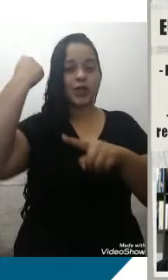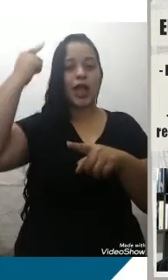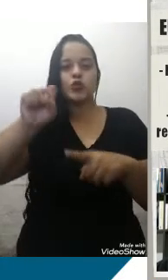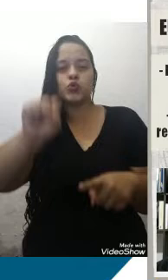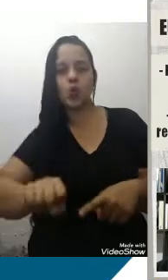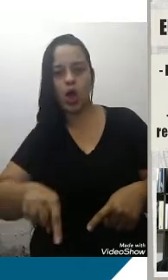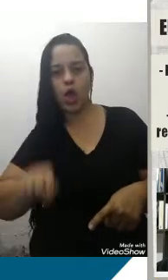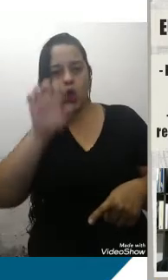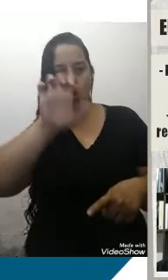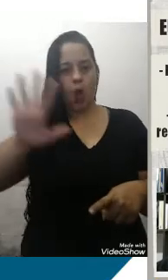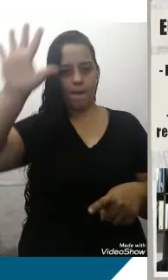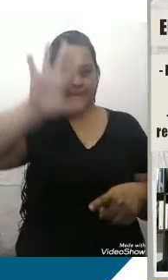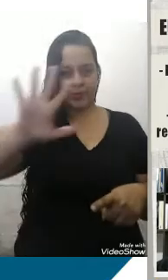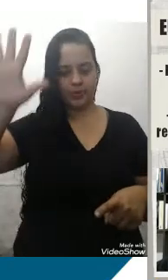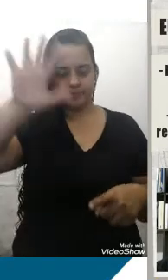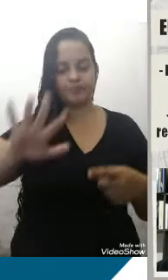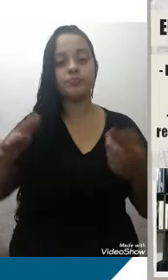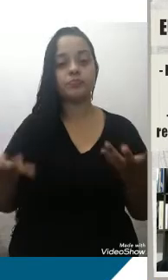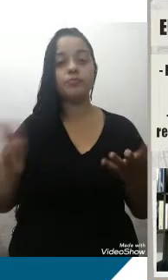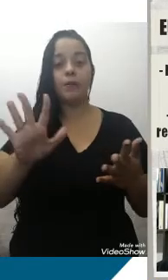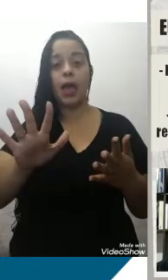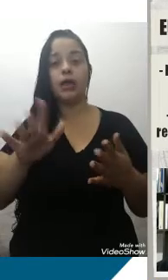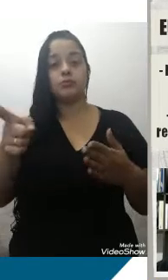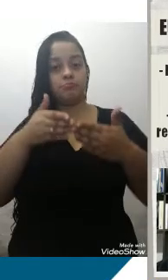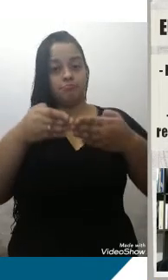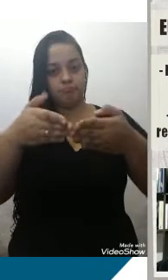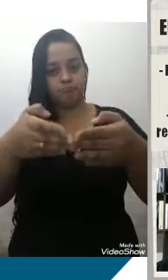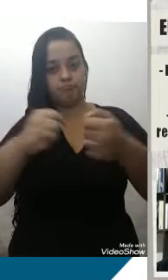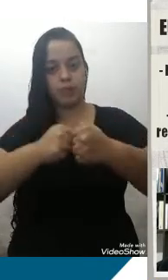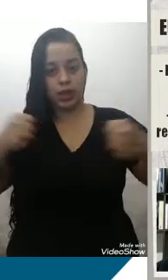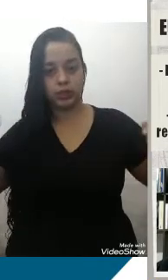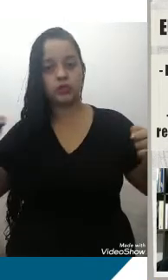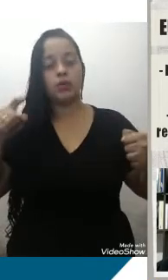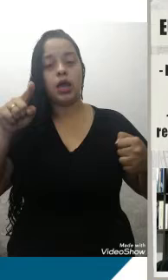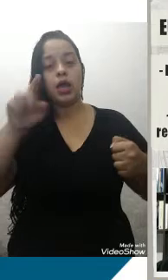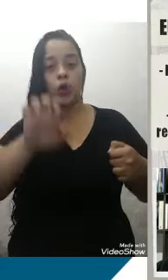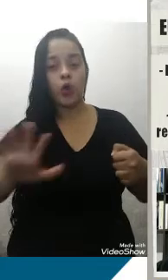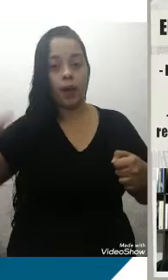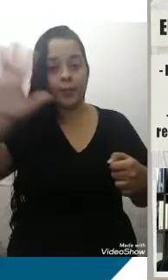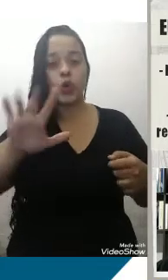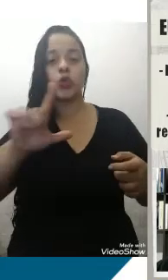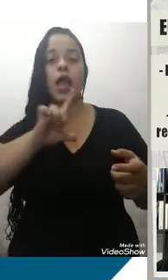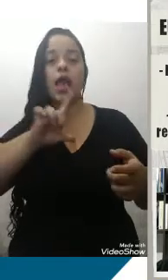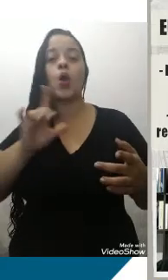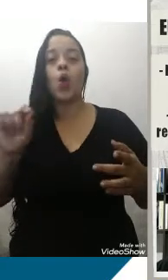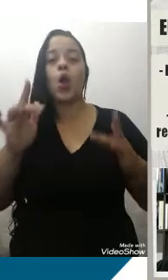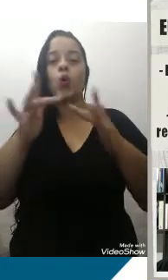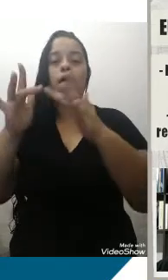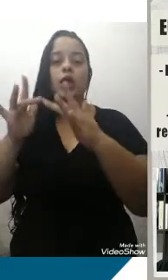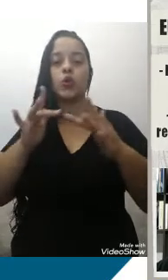Europa, banhados pelo mar Mediterrâneo. Mas com a expansão marítima, os europeus se relacionaram com outras